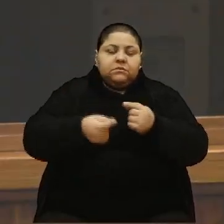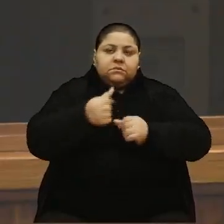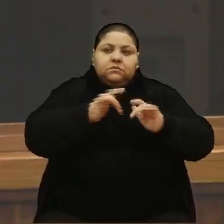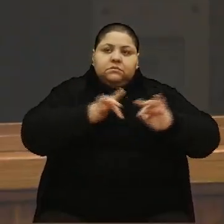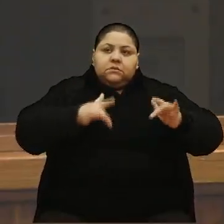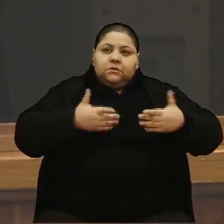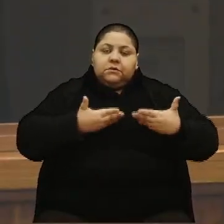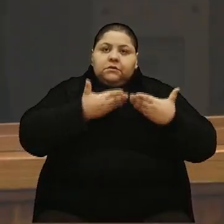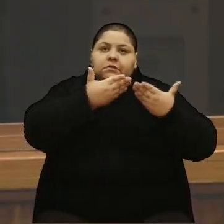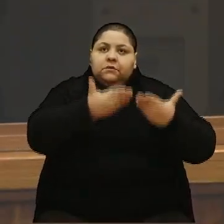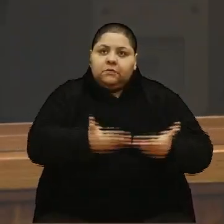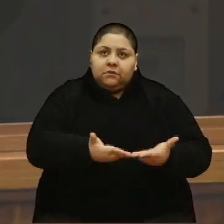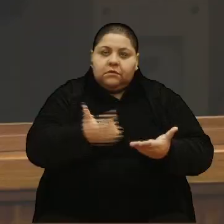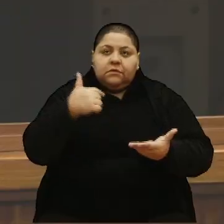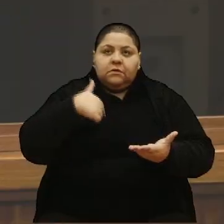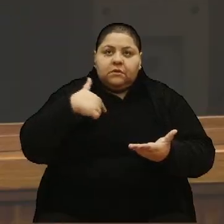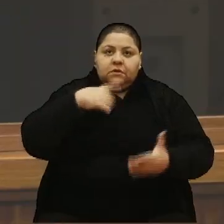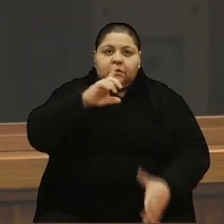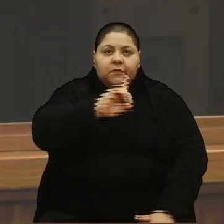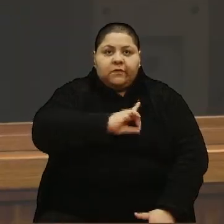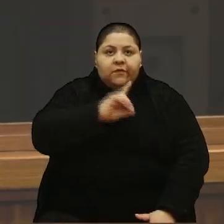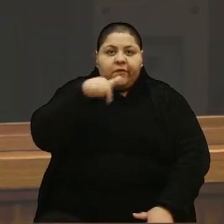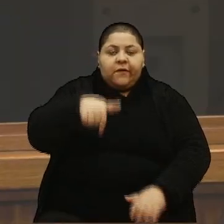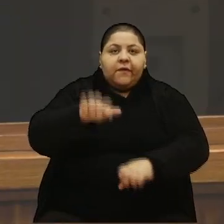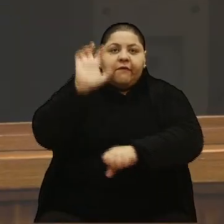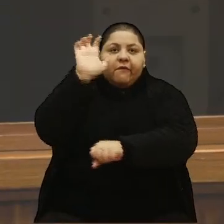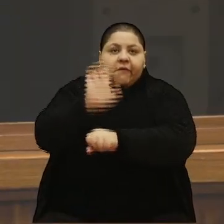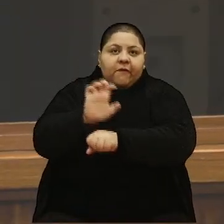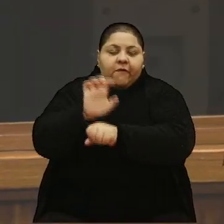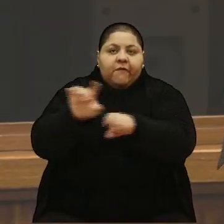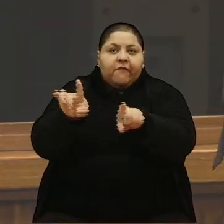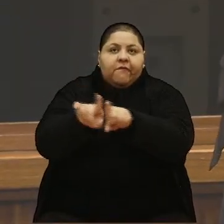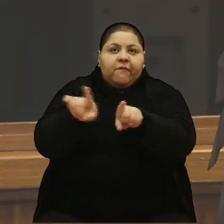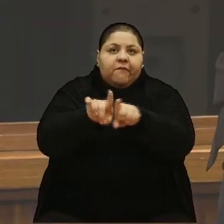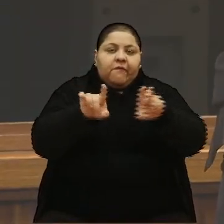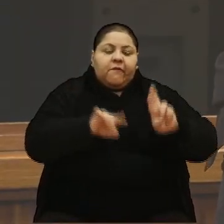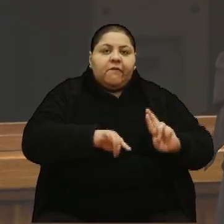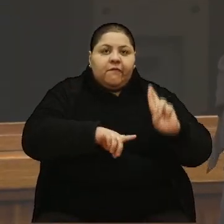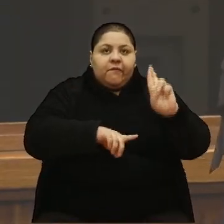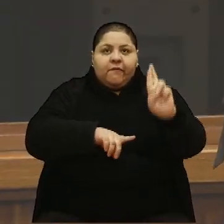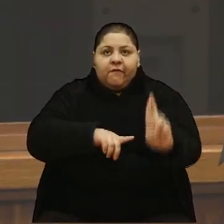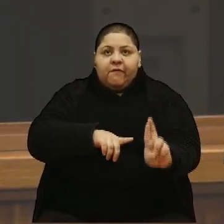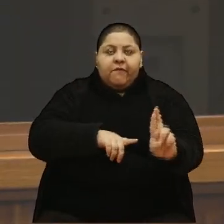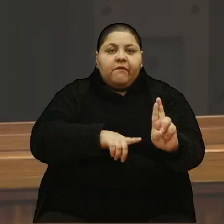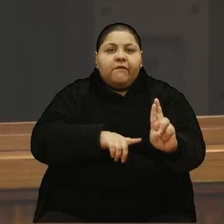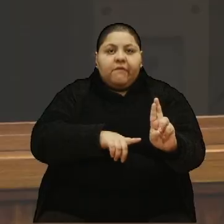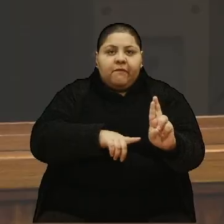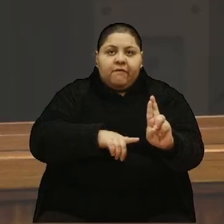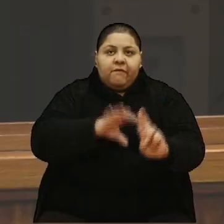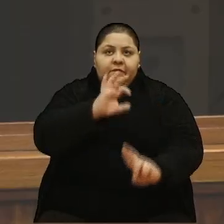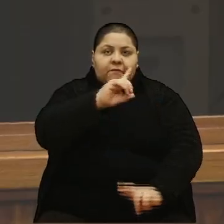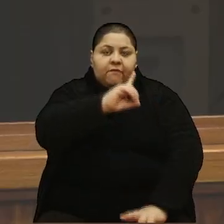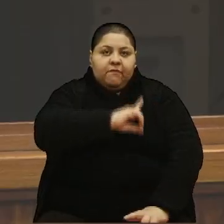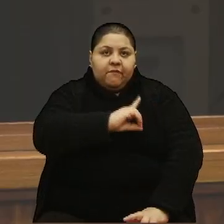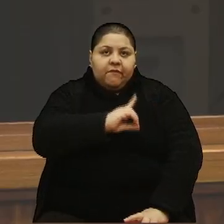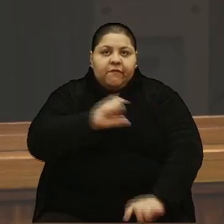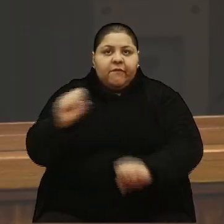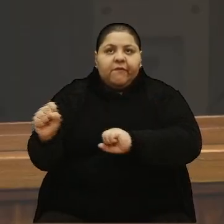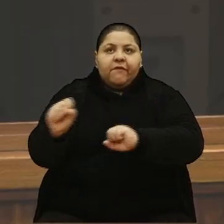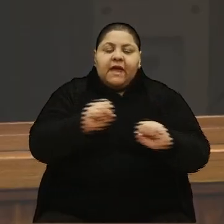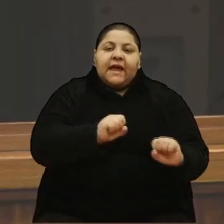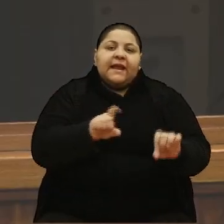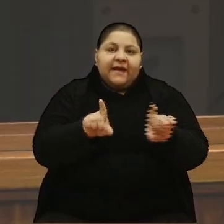Solidária, que eu sou delegada aqui do Estado também, representando a parte dos delegados dos